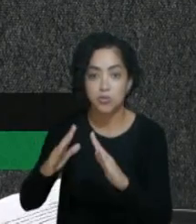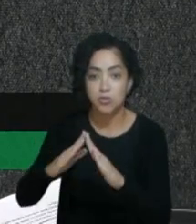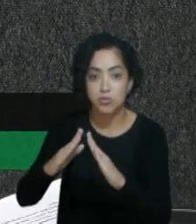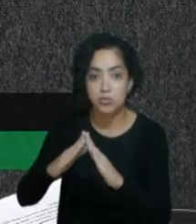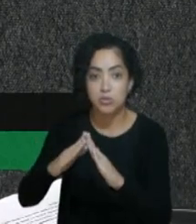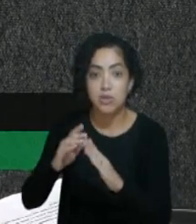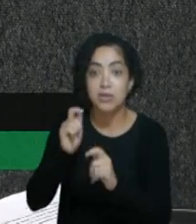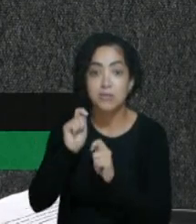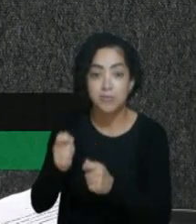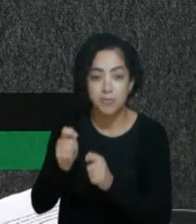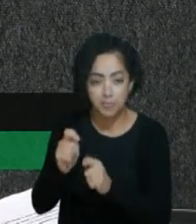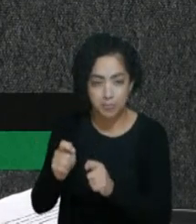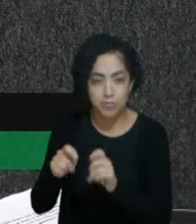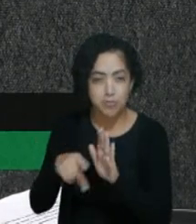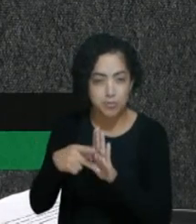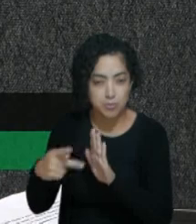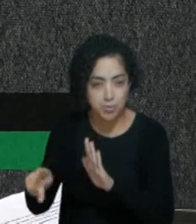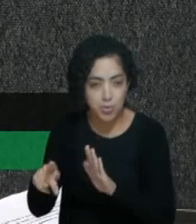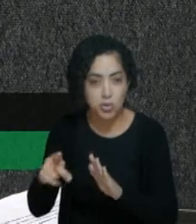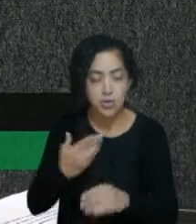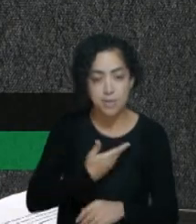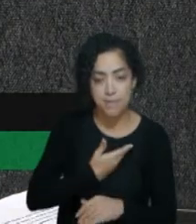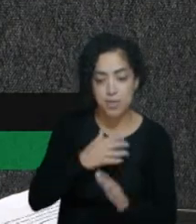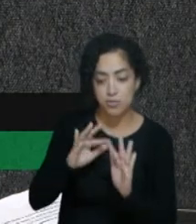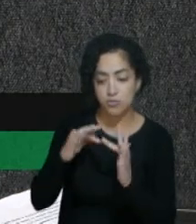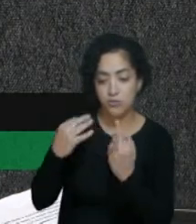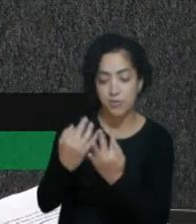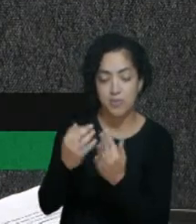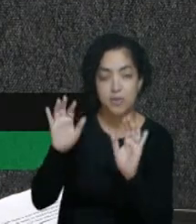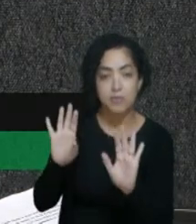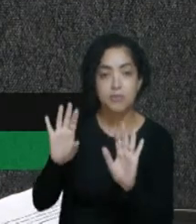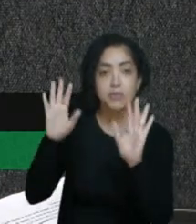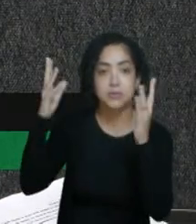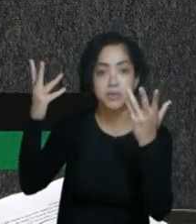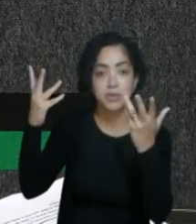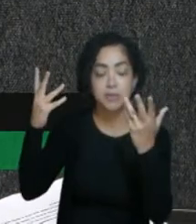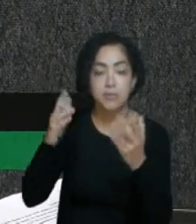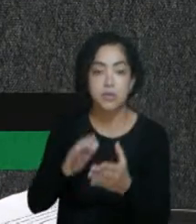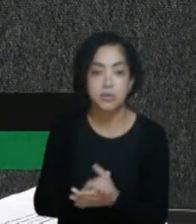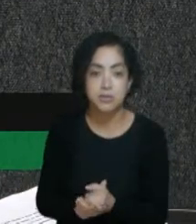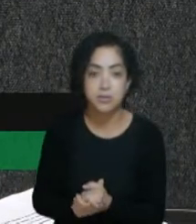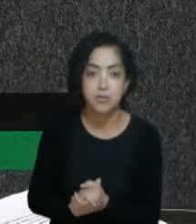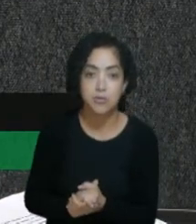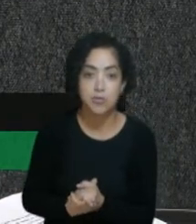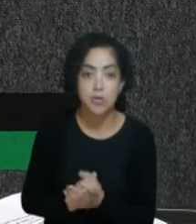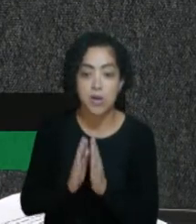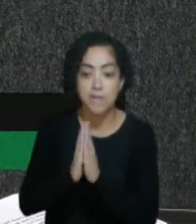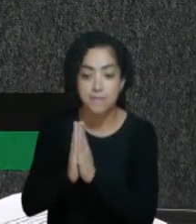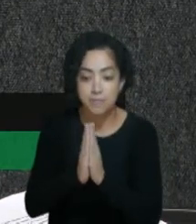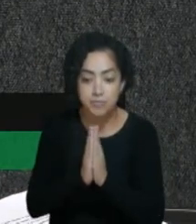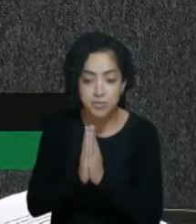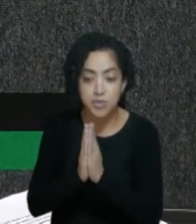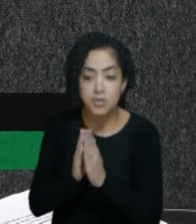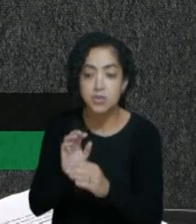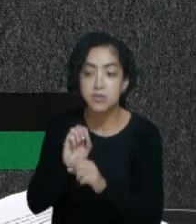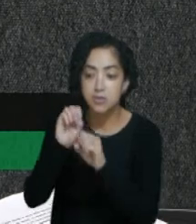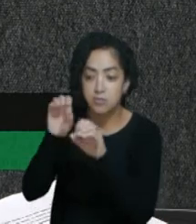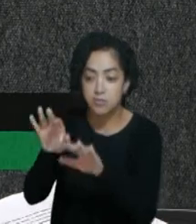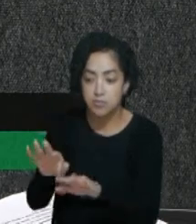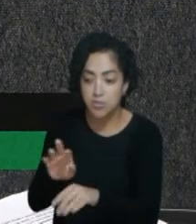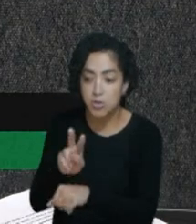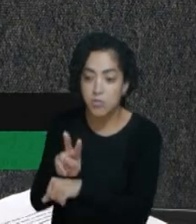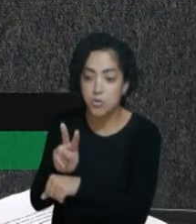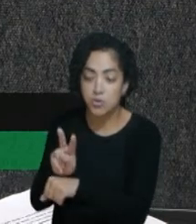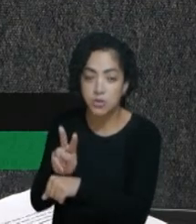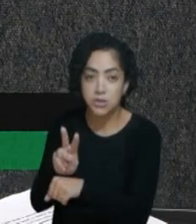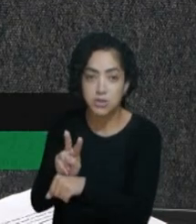Getúlio Manuel Inácio amigos e familiares para Celebrar numa pequena missa e pedir a proteção aos pescadores em especial no